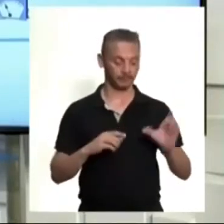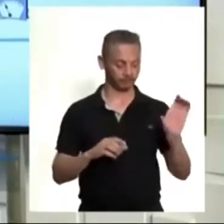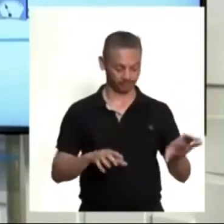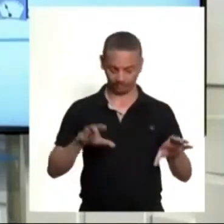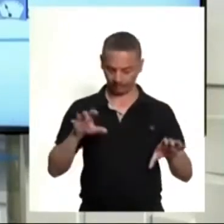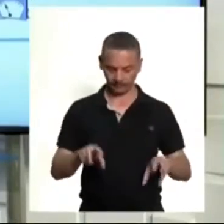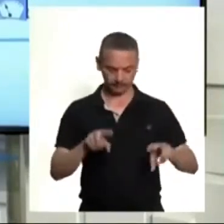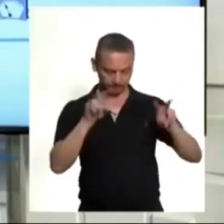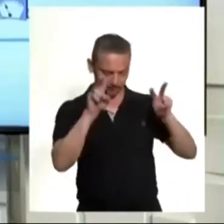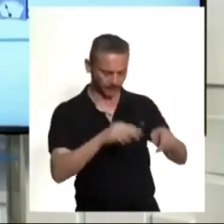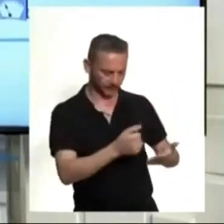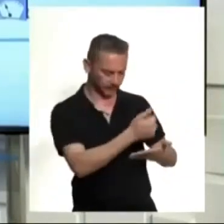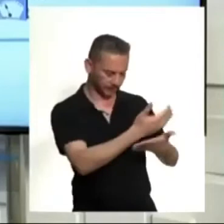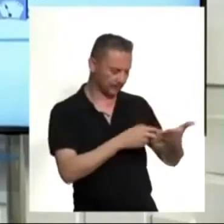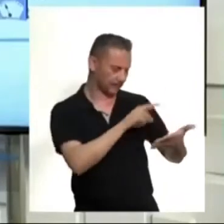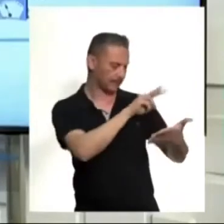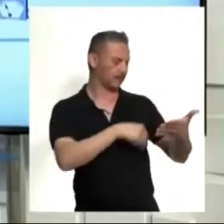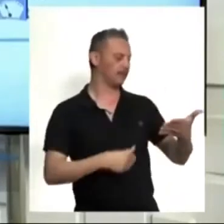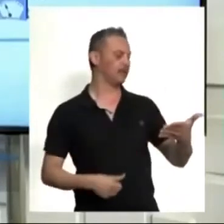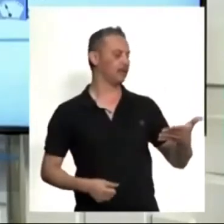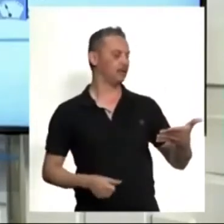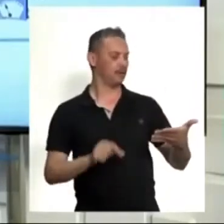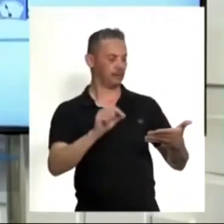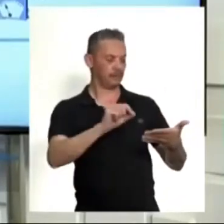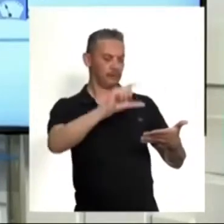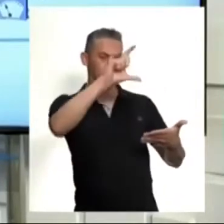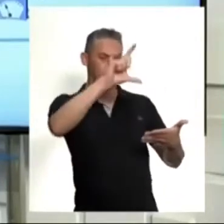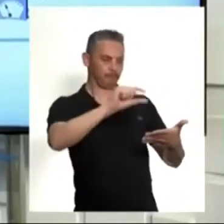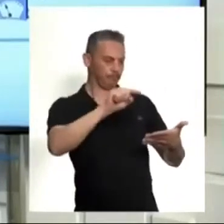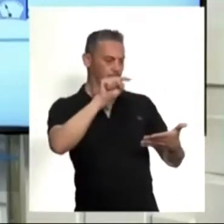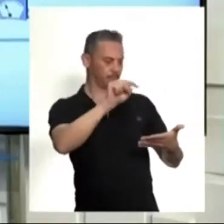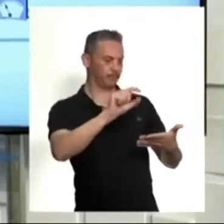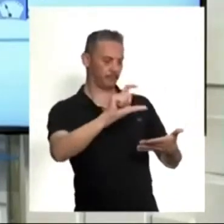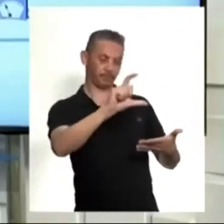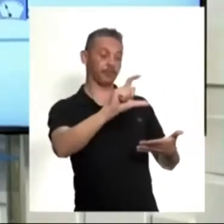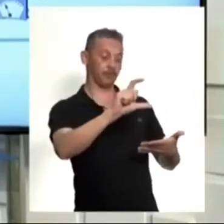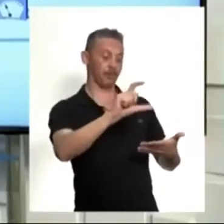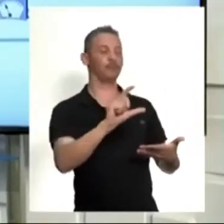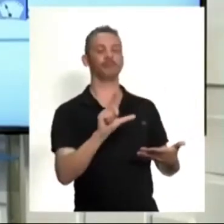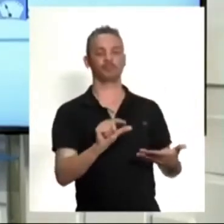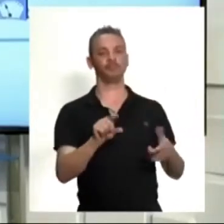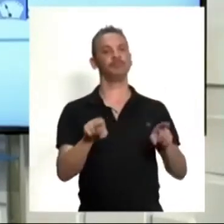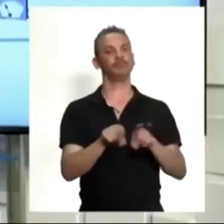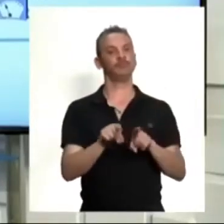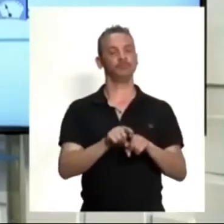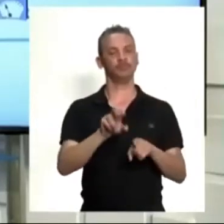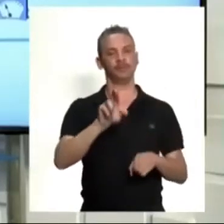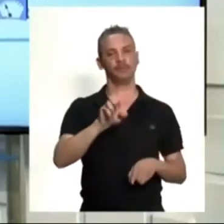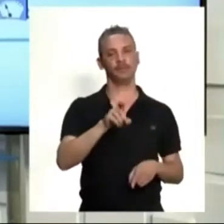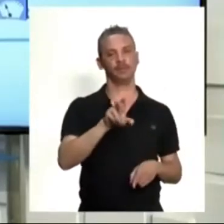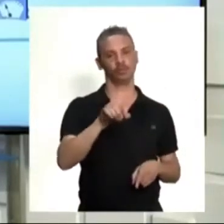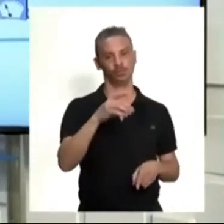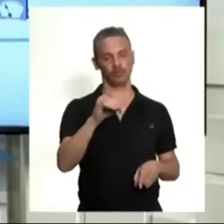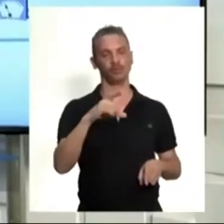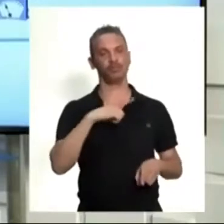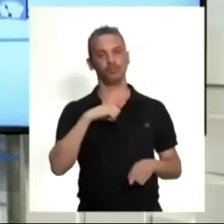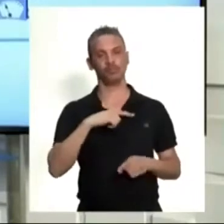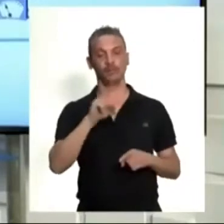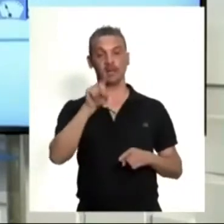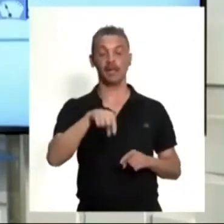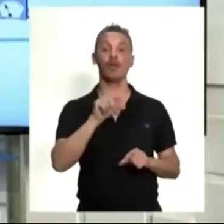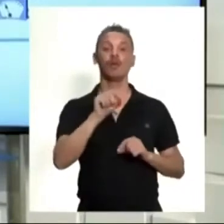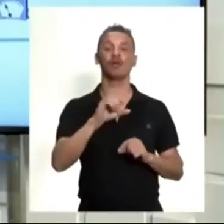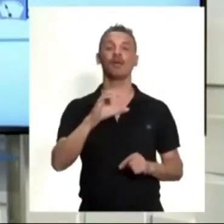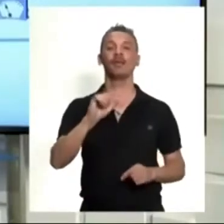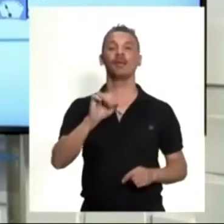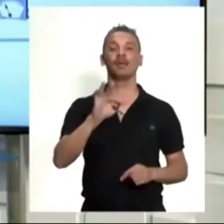bateu o olho no início do exercício. Quem tiver o maior potencial de redução sofre redução. É isso aí. Se ele sofre redução, ele é o cátodo. Eu